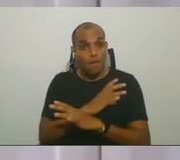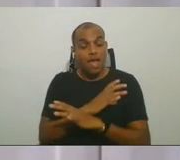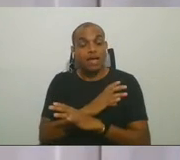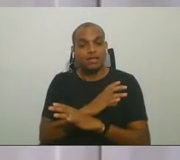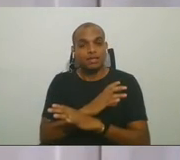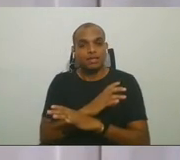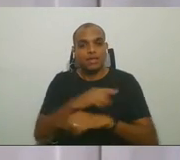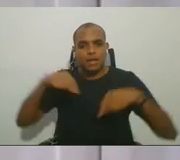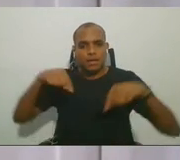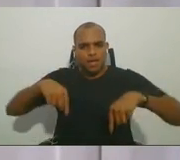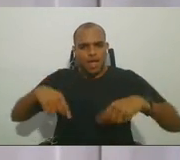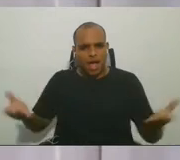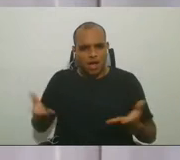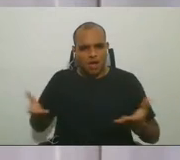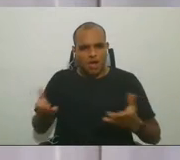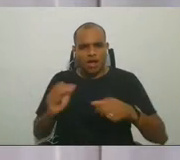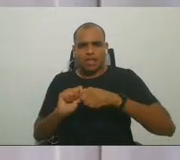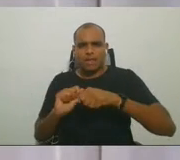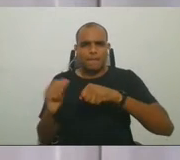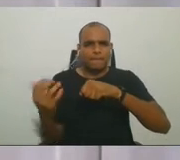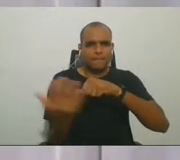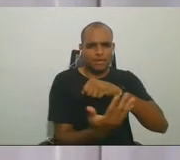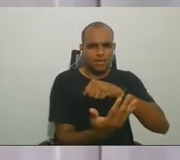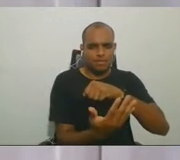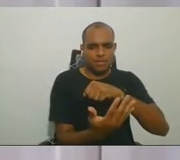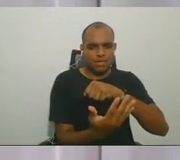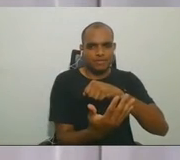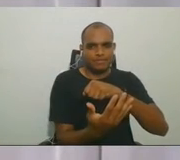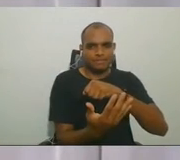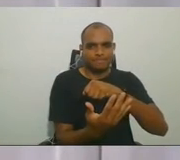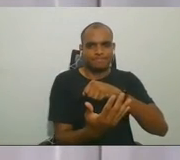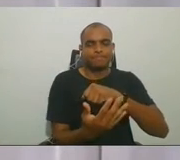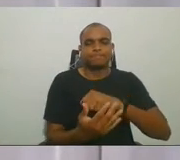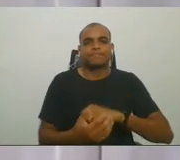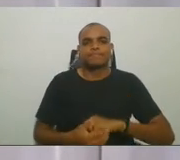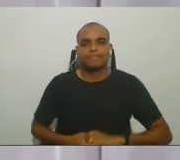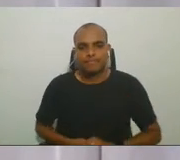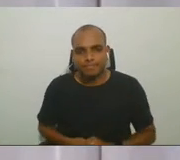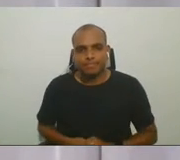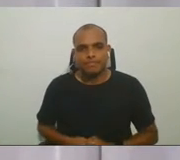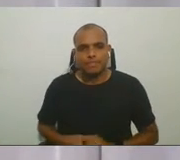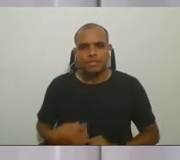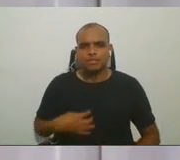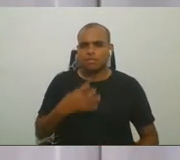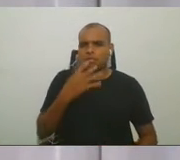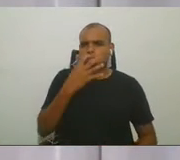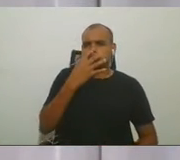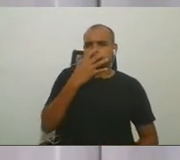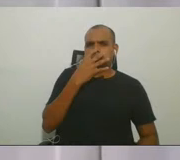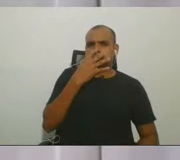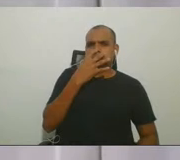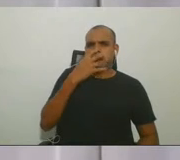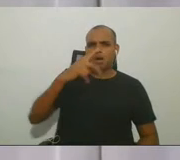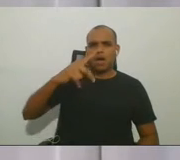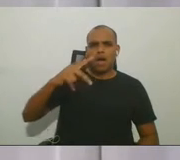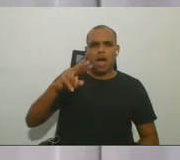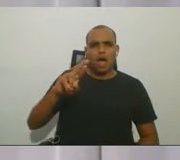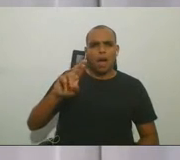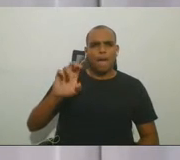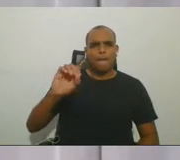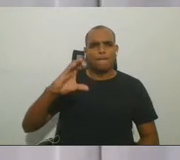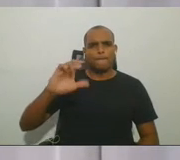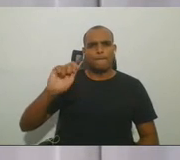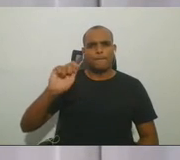incerto da pandemia, em que se adverte o espetáculo Procas